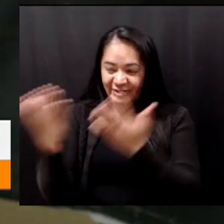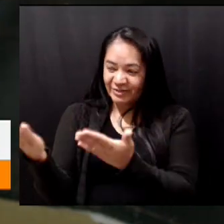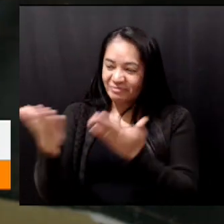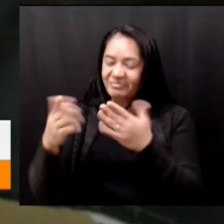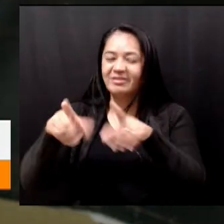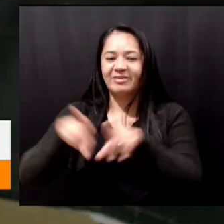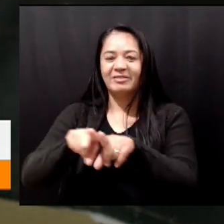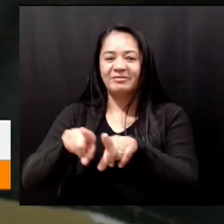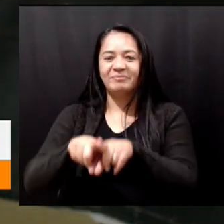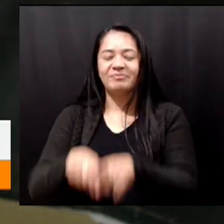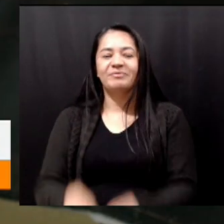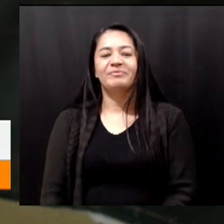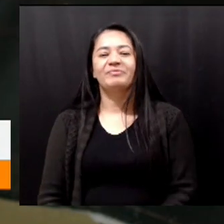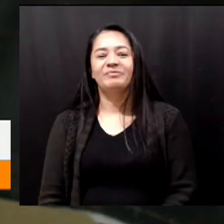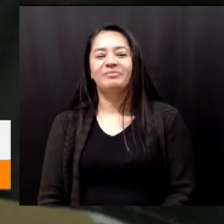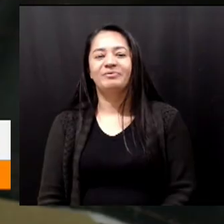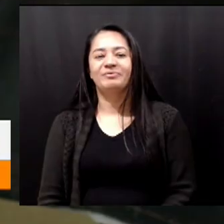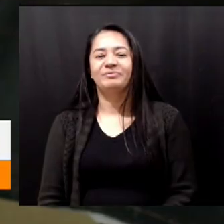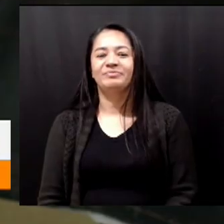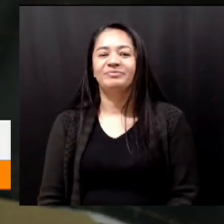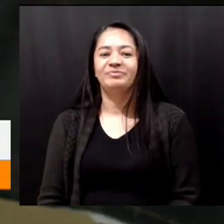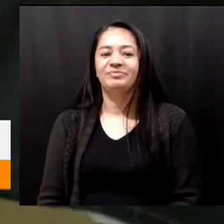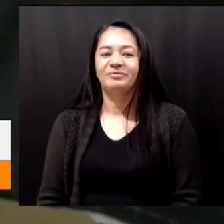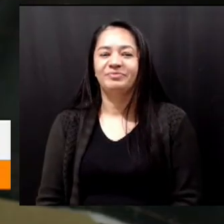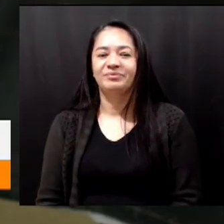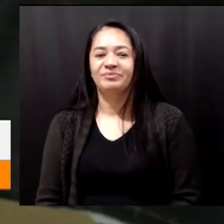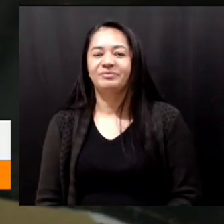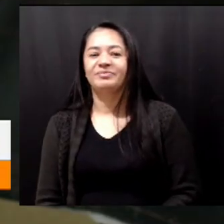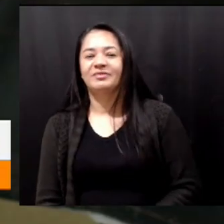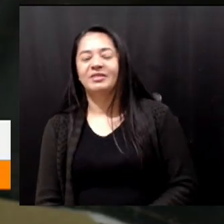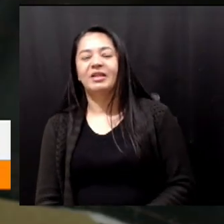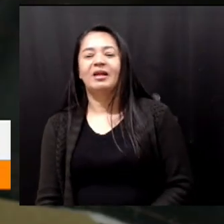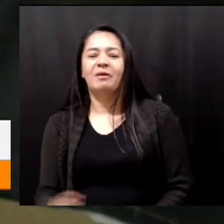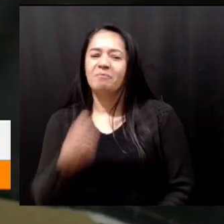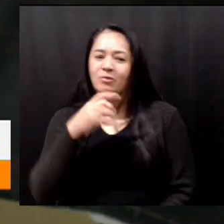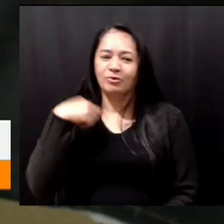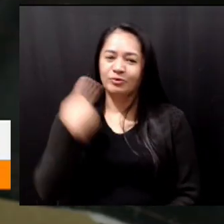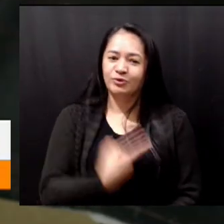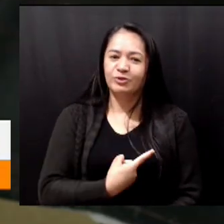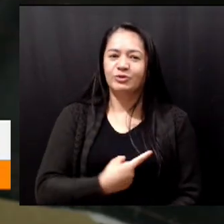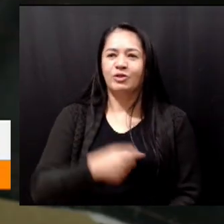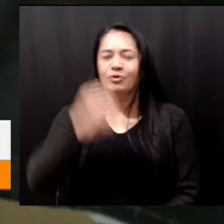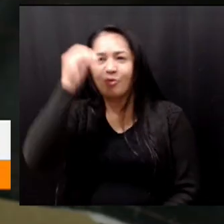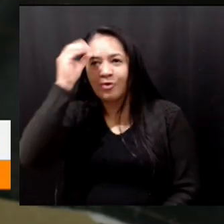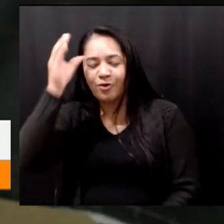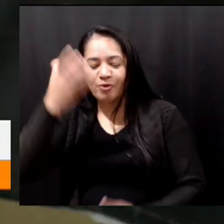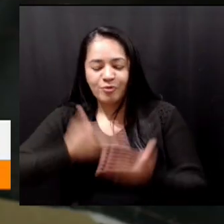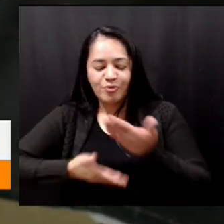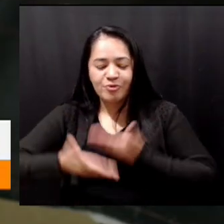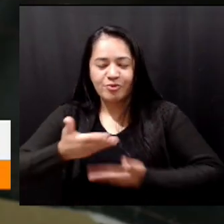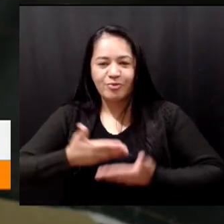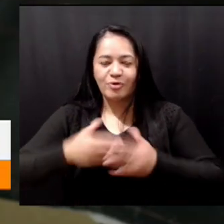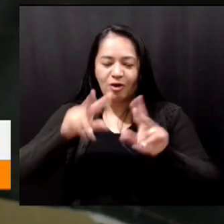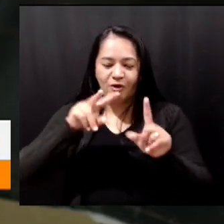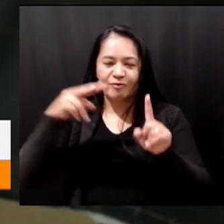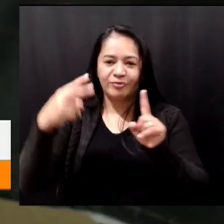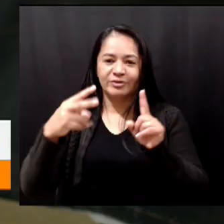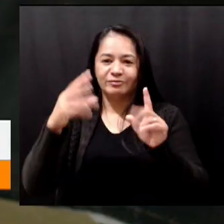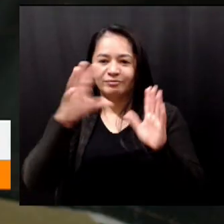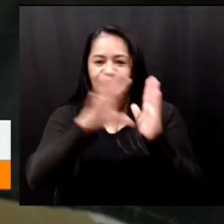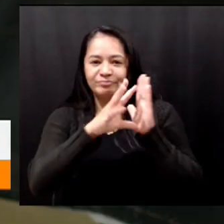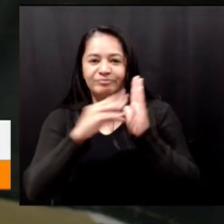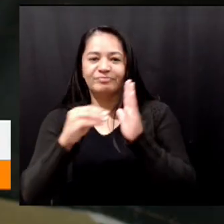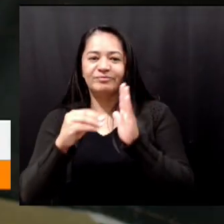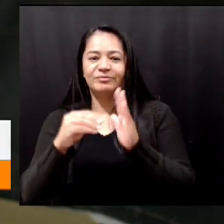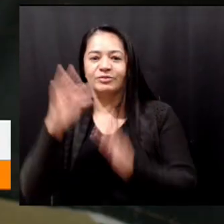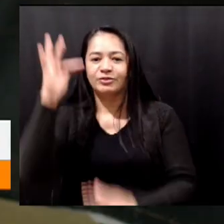E é tão bom, né, a gente ter conhecimento e essa visão tão inspiradora sobre o futuro de Campinas. A gente termina o